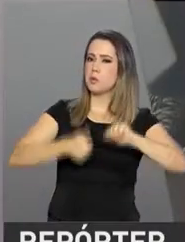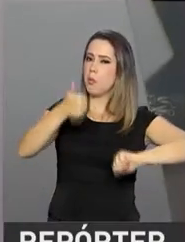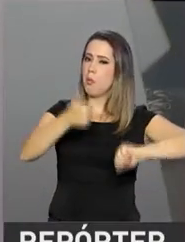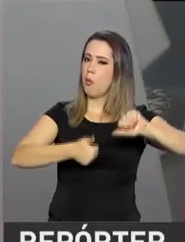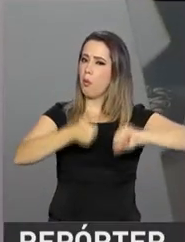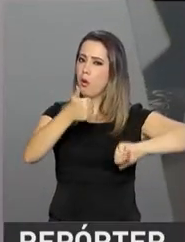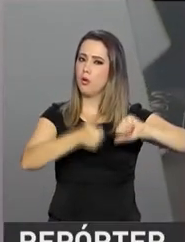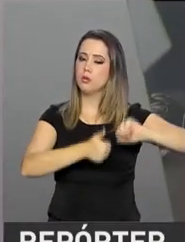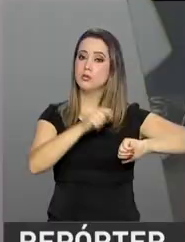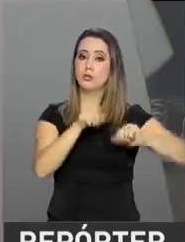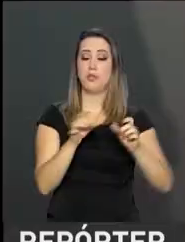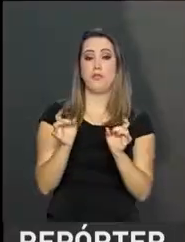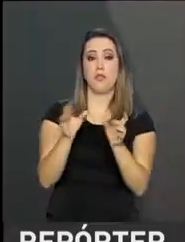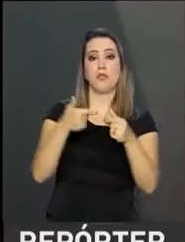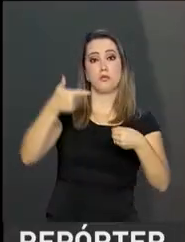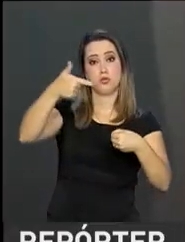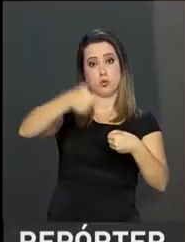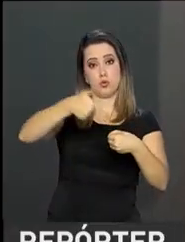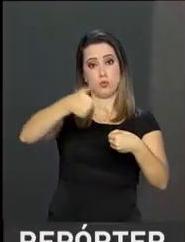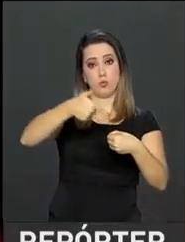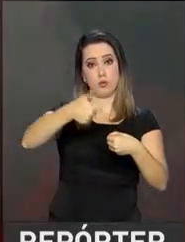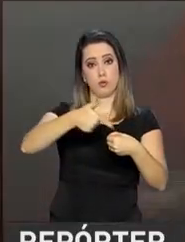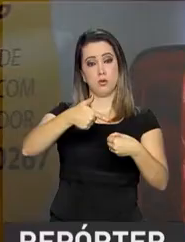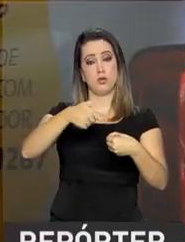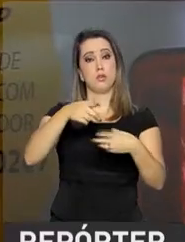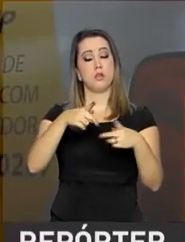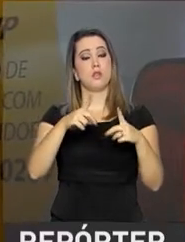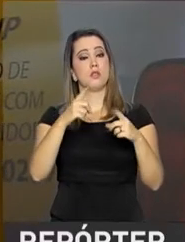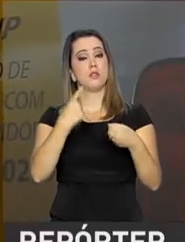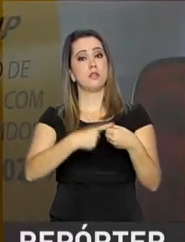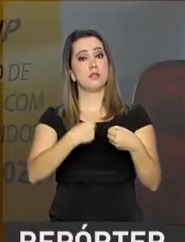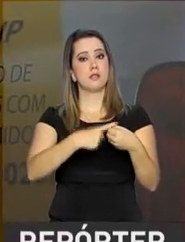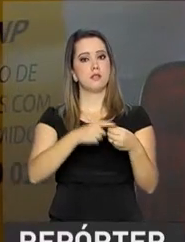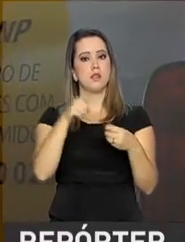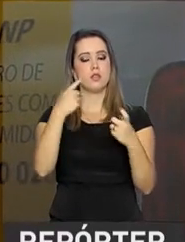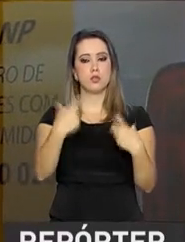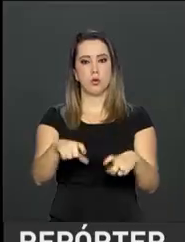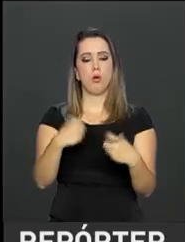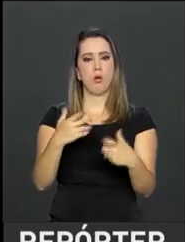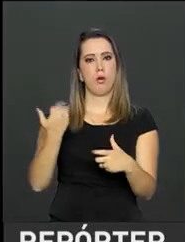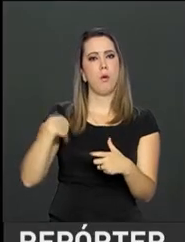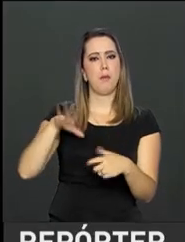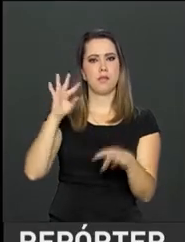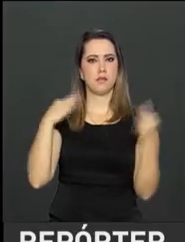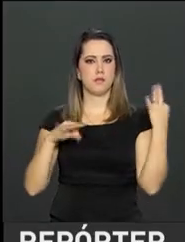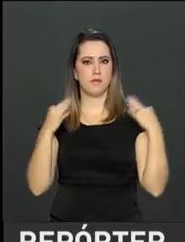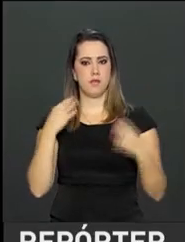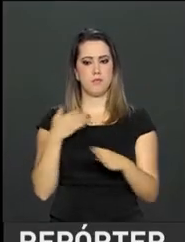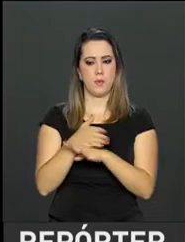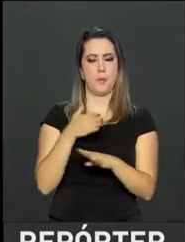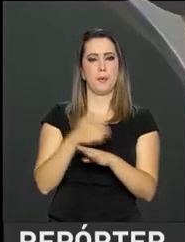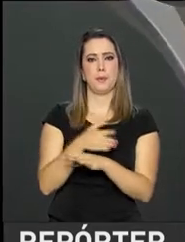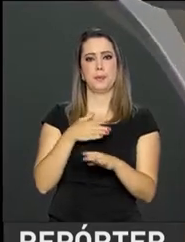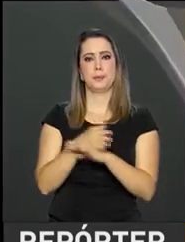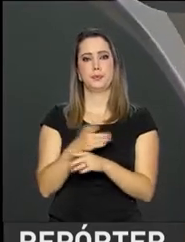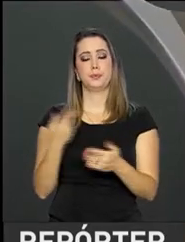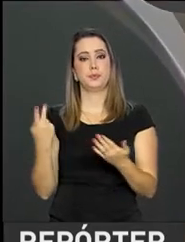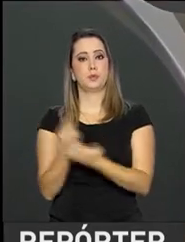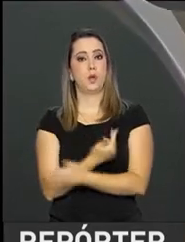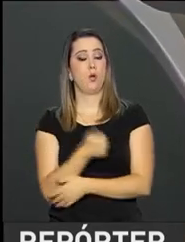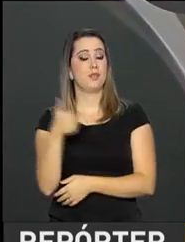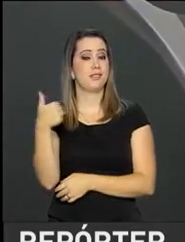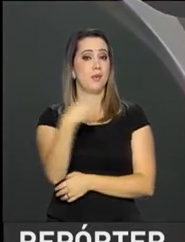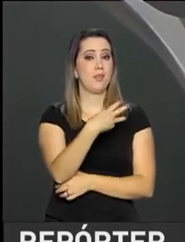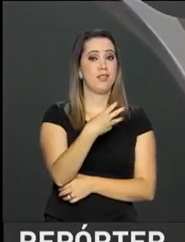combustível vendido nos postos das cidades que são destinos na época de férias a ação foi realizada em 13